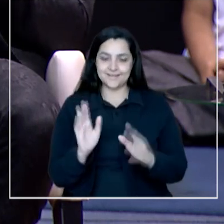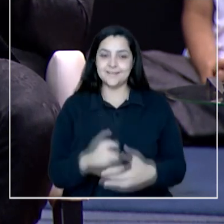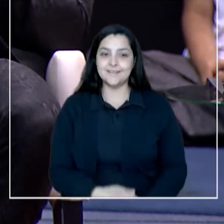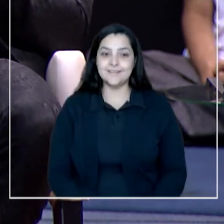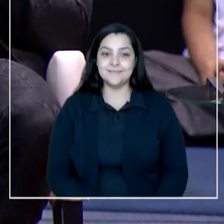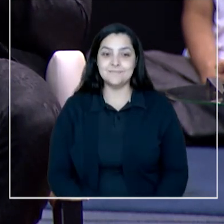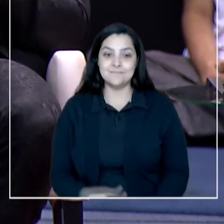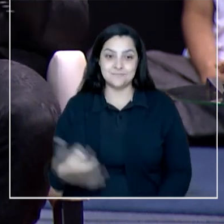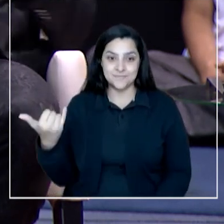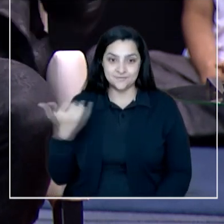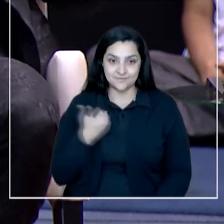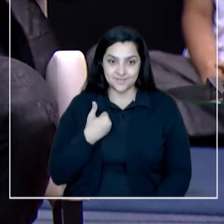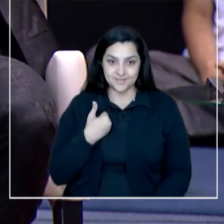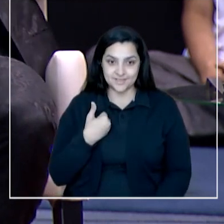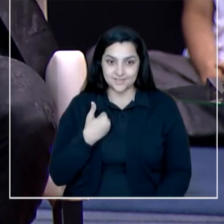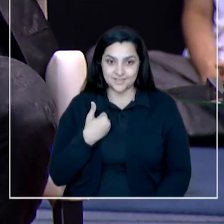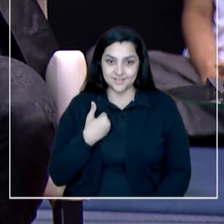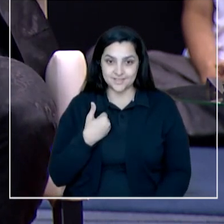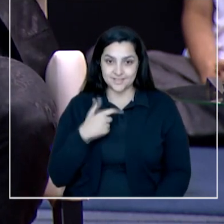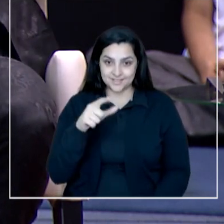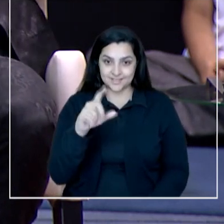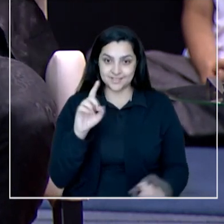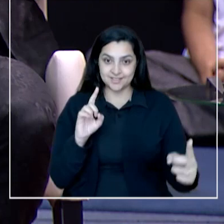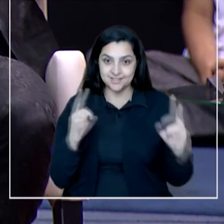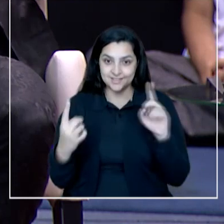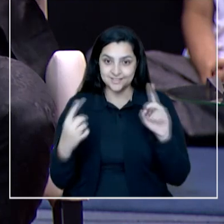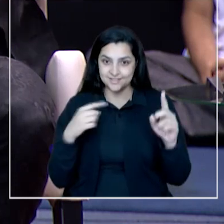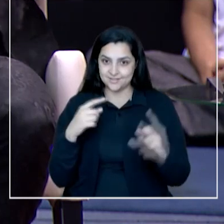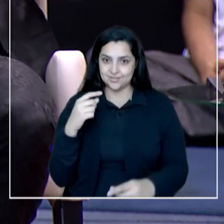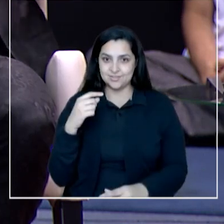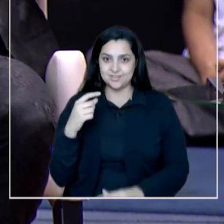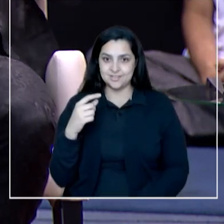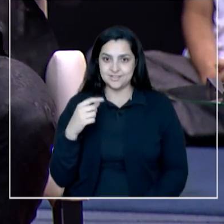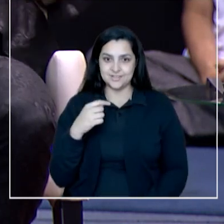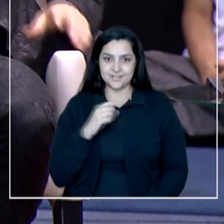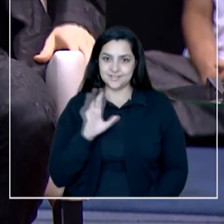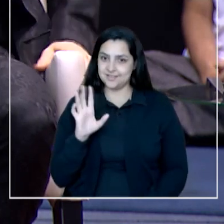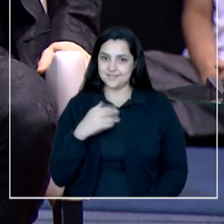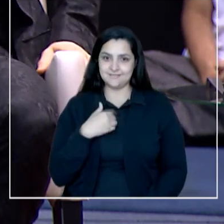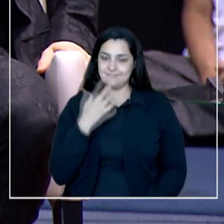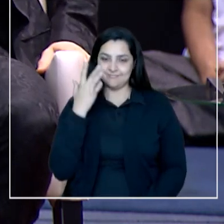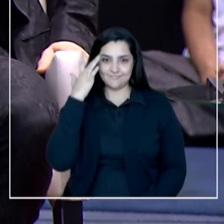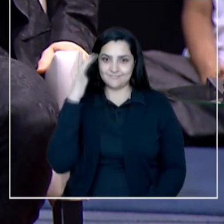que você ia fazer uma dinâmica. Eu ia cantar aqui? Não, mas aí eu vou... Todo mundo vai...